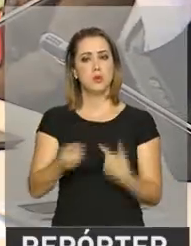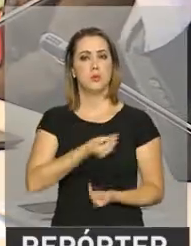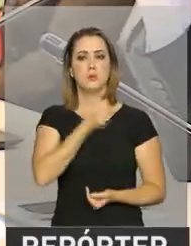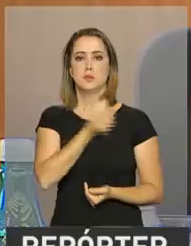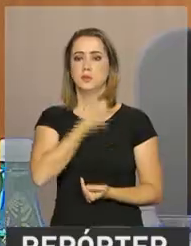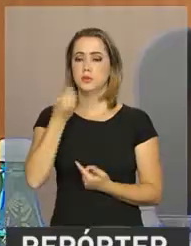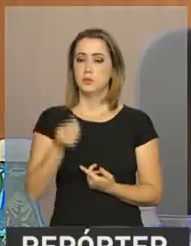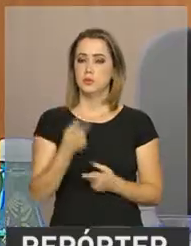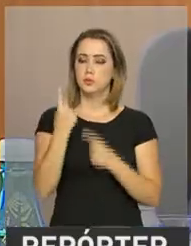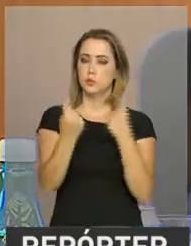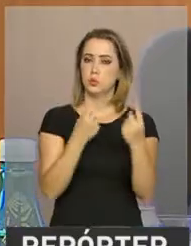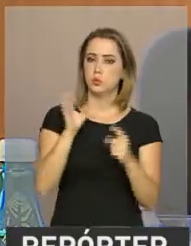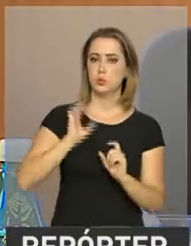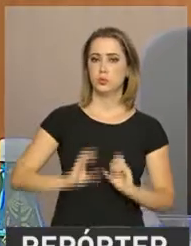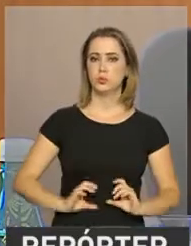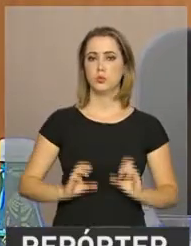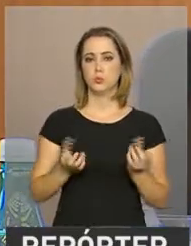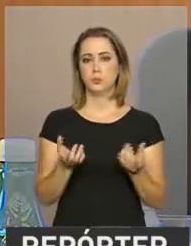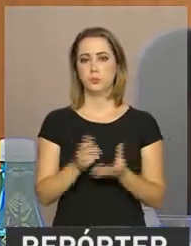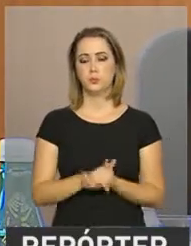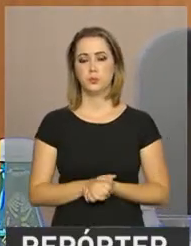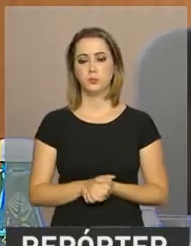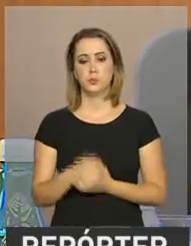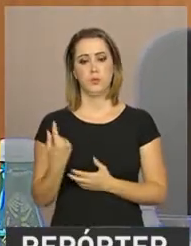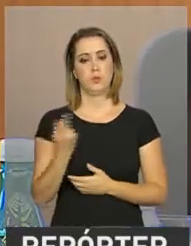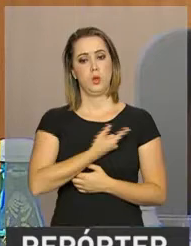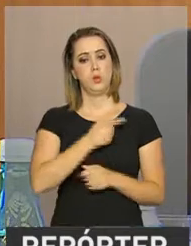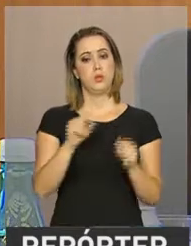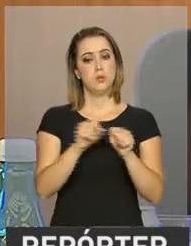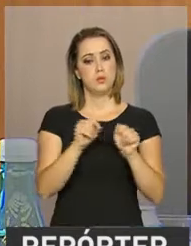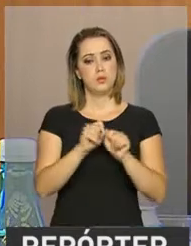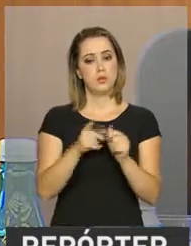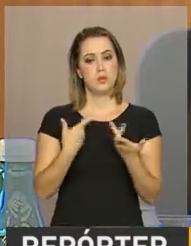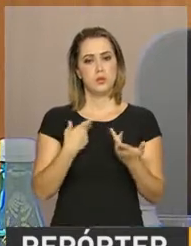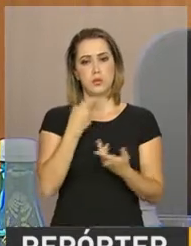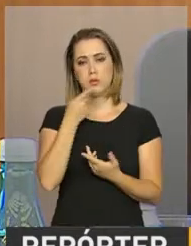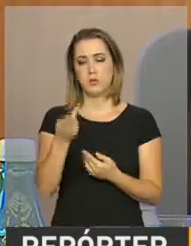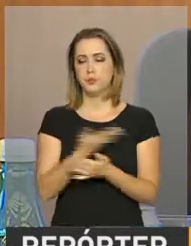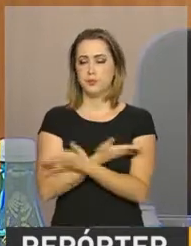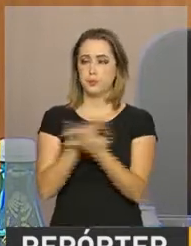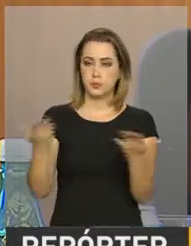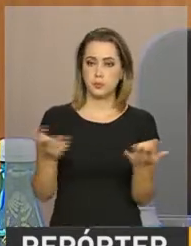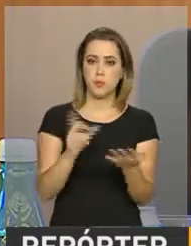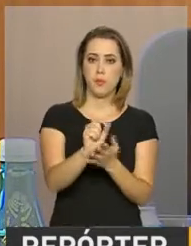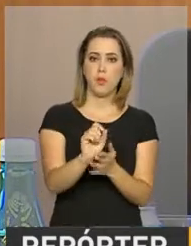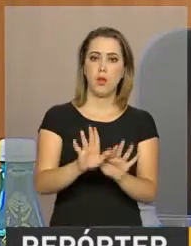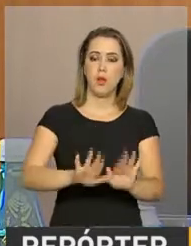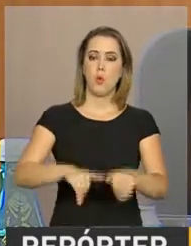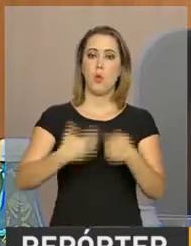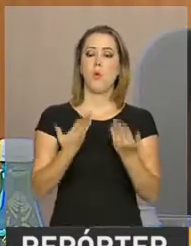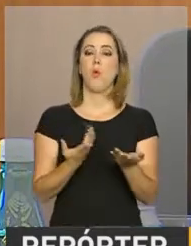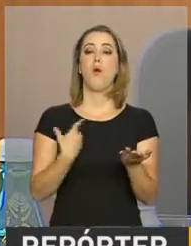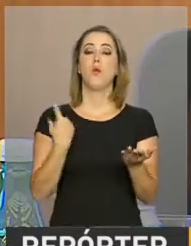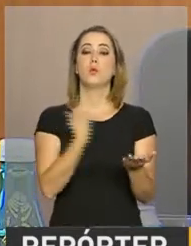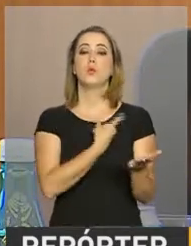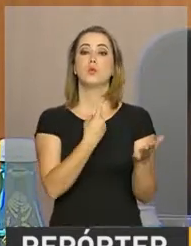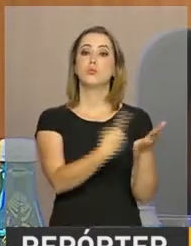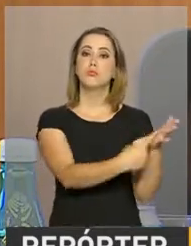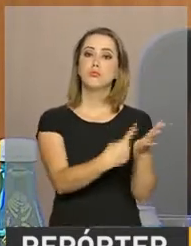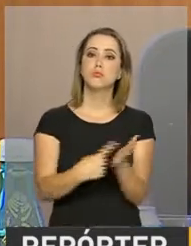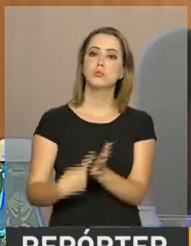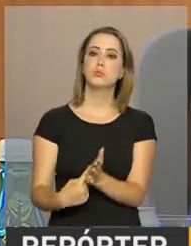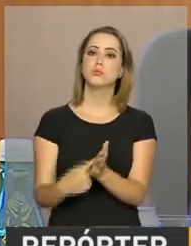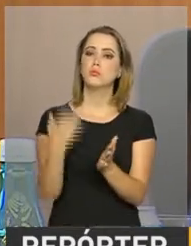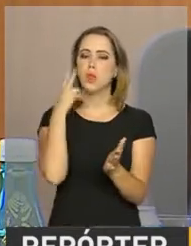cidadão o que estamos fazendo é dizendo para vocês qual vai ser a nossa agenda abrindo o